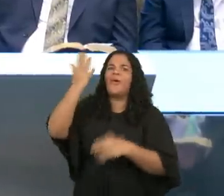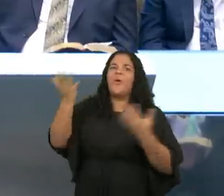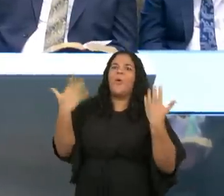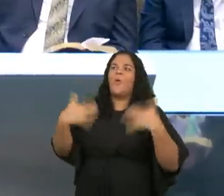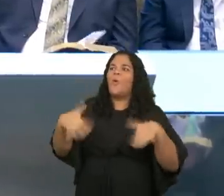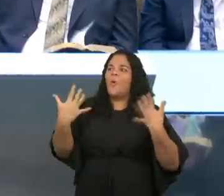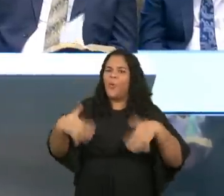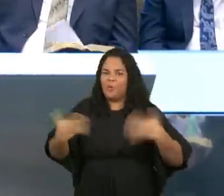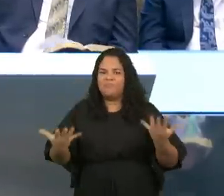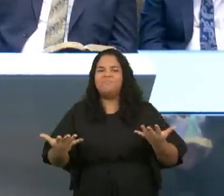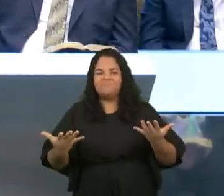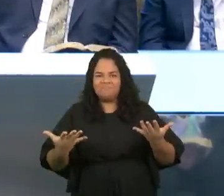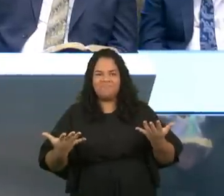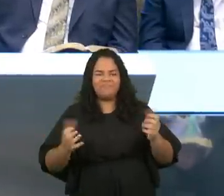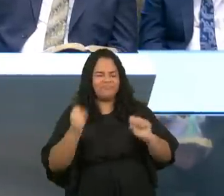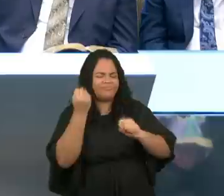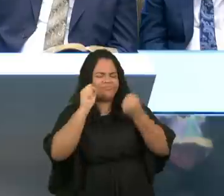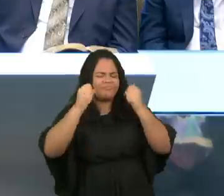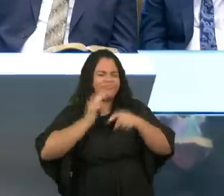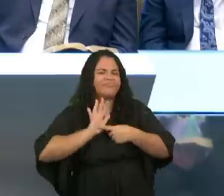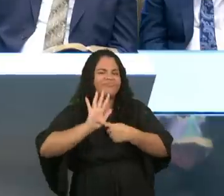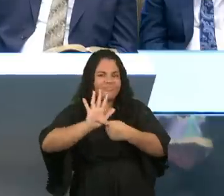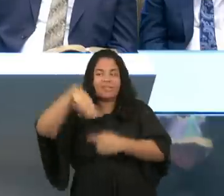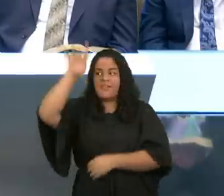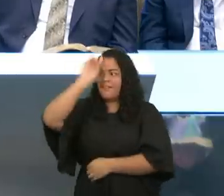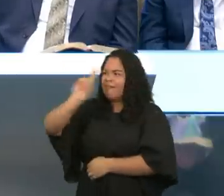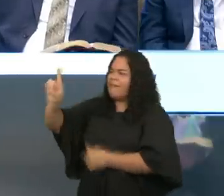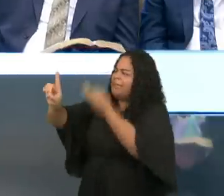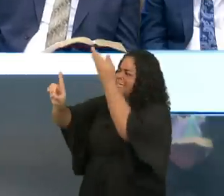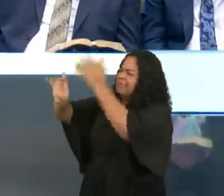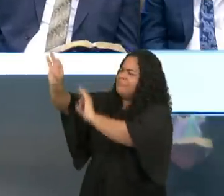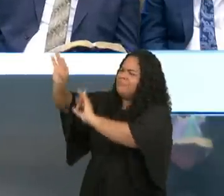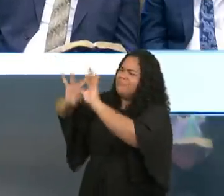escreveu: vestido de esplendorosa